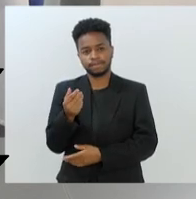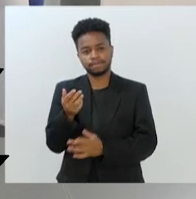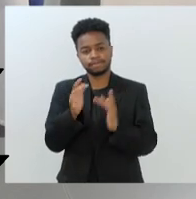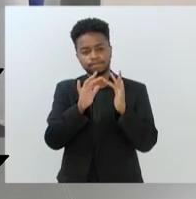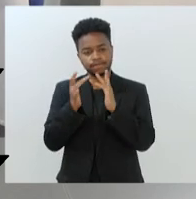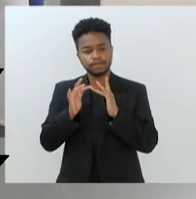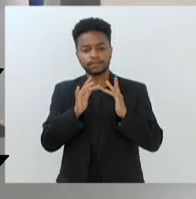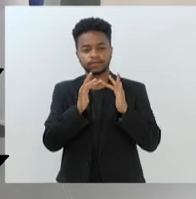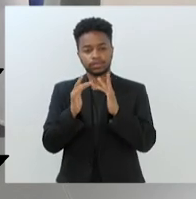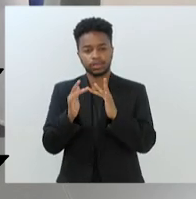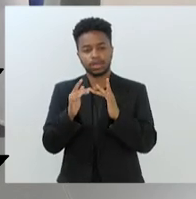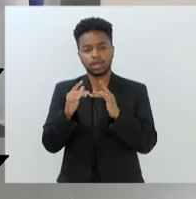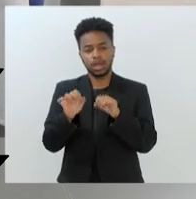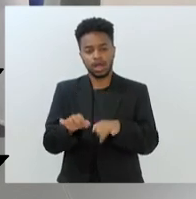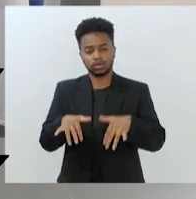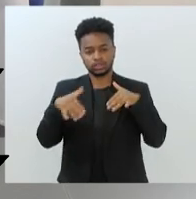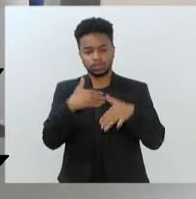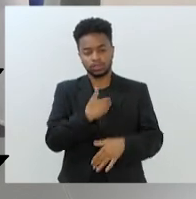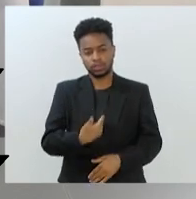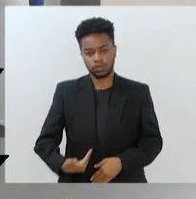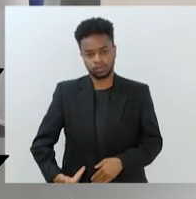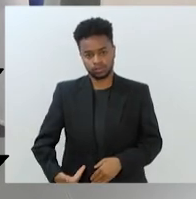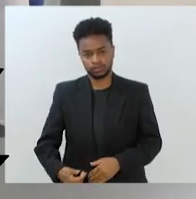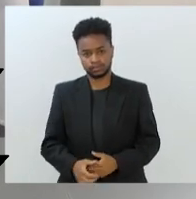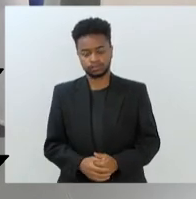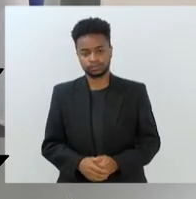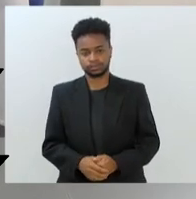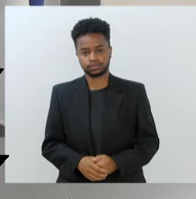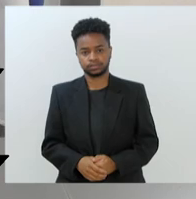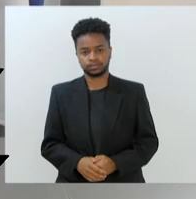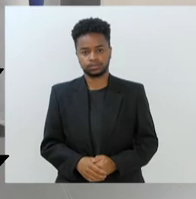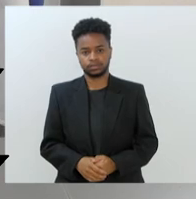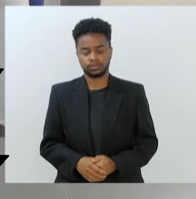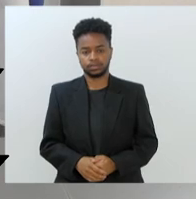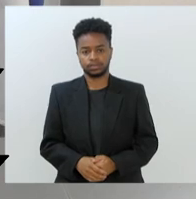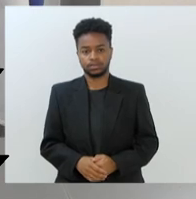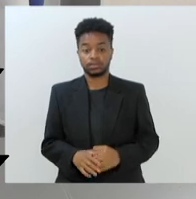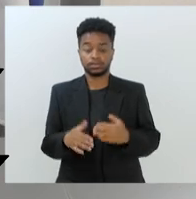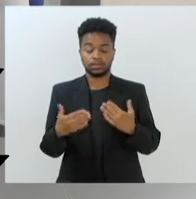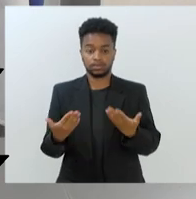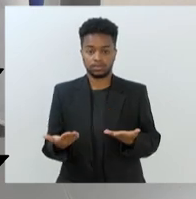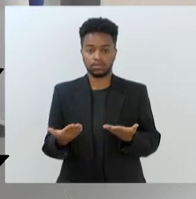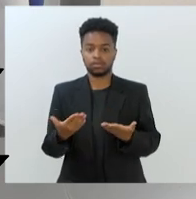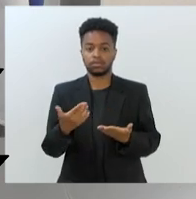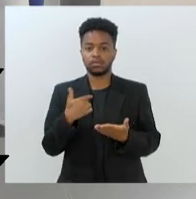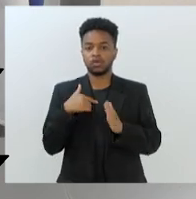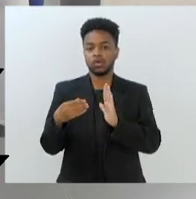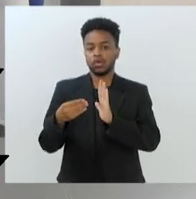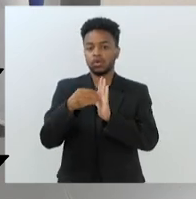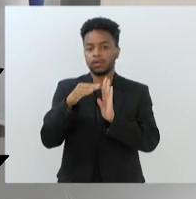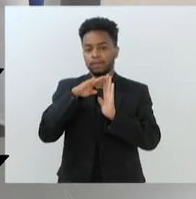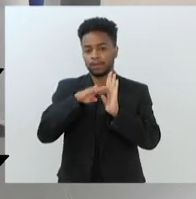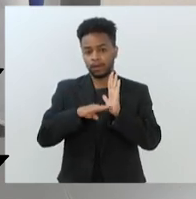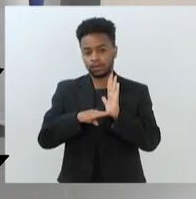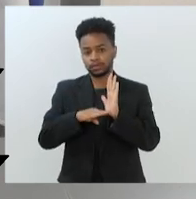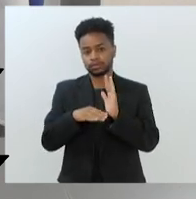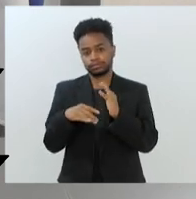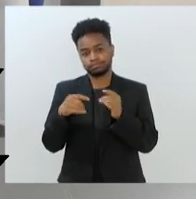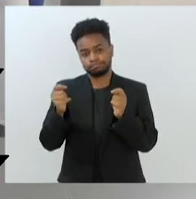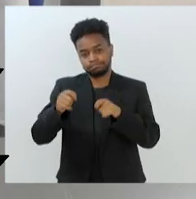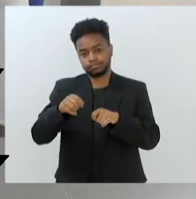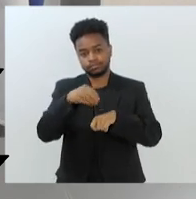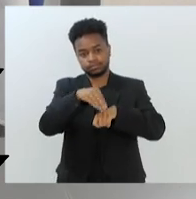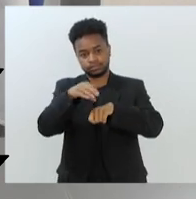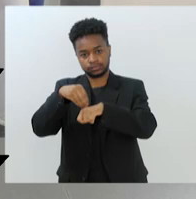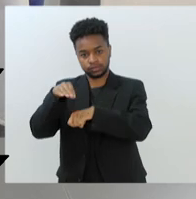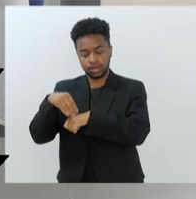articulado uma audiência pública, a realização de uma audiência pública. Portanto, eu trouxe a pauta para conhecimento